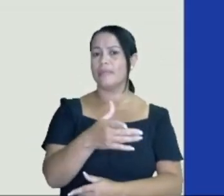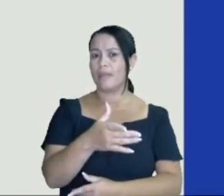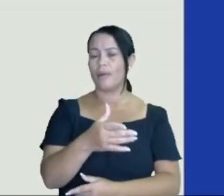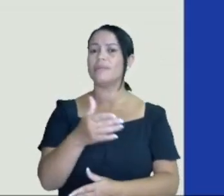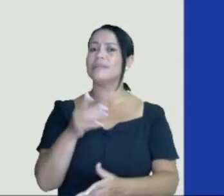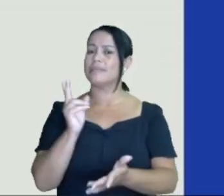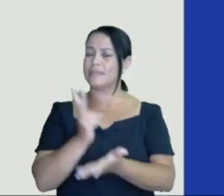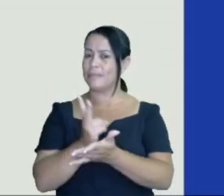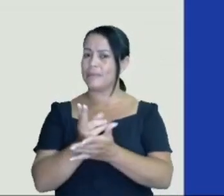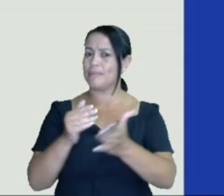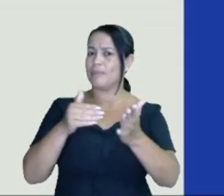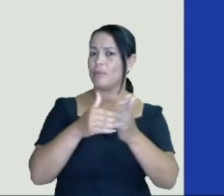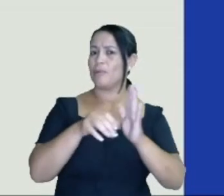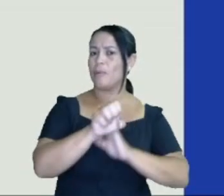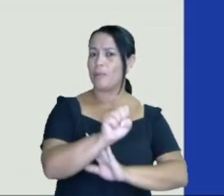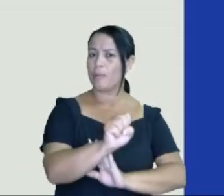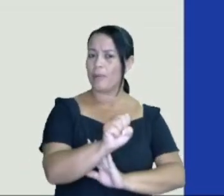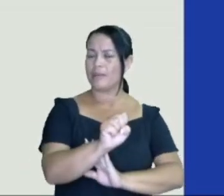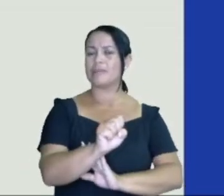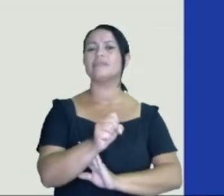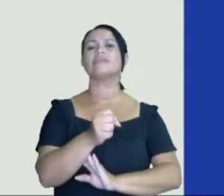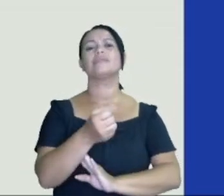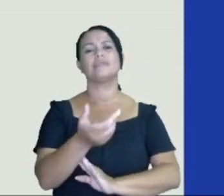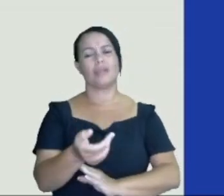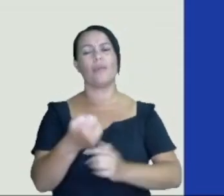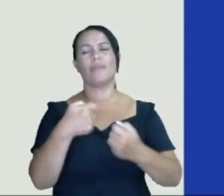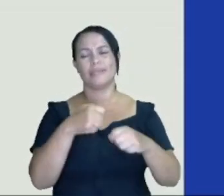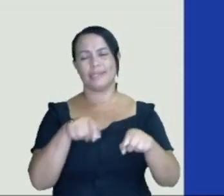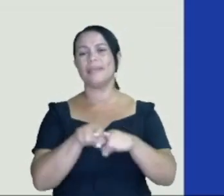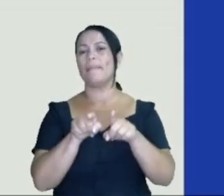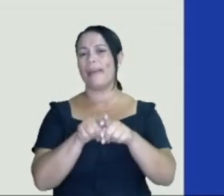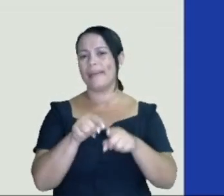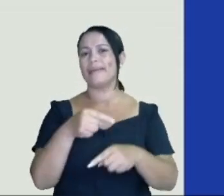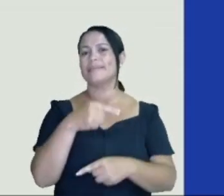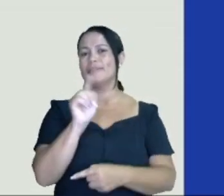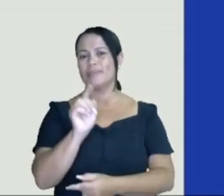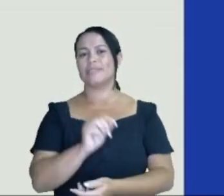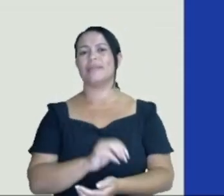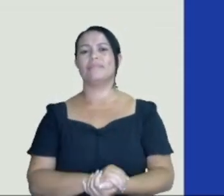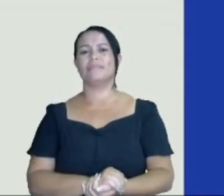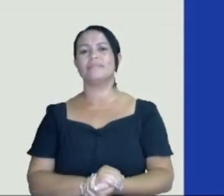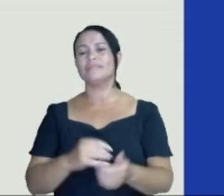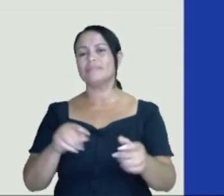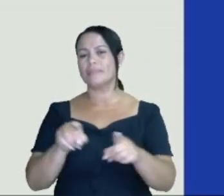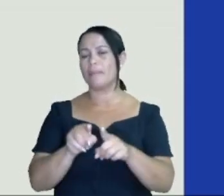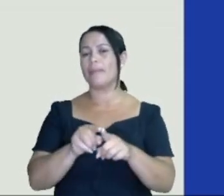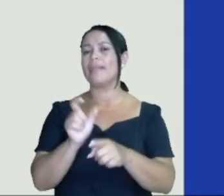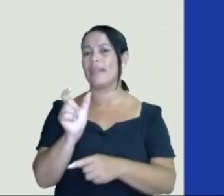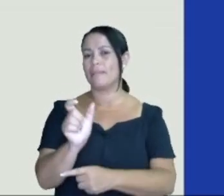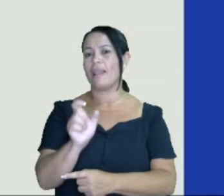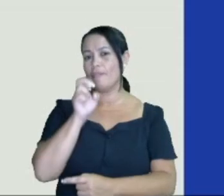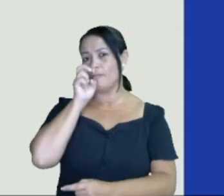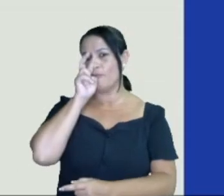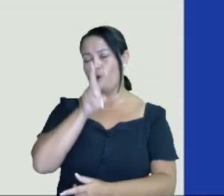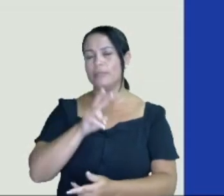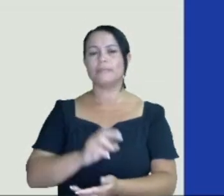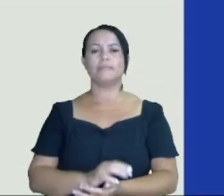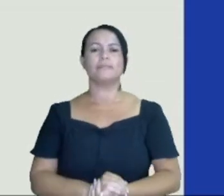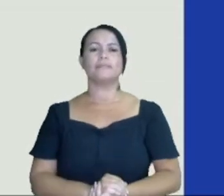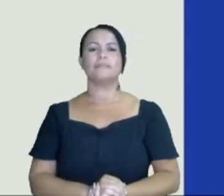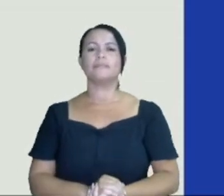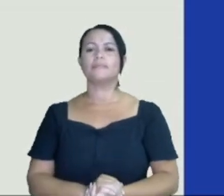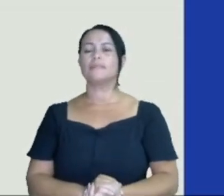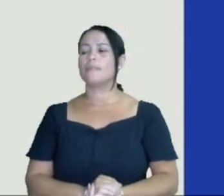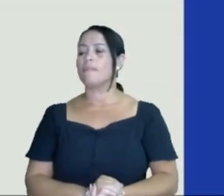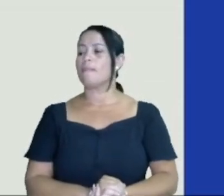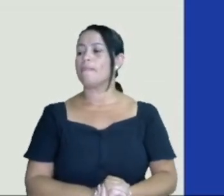acrescentados ou não de S. Termina em eis, acentua-se sim. Anéis se acentua-se. É a palavra mais forte, né?